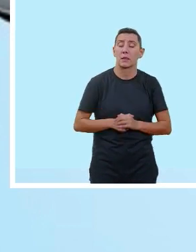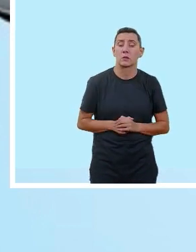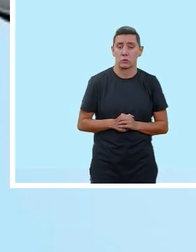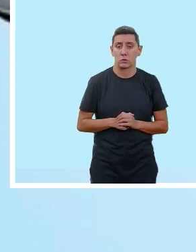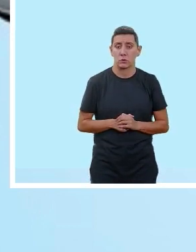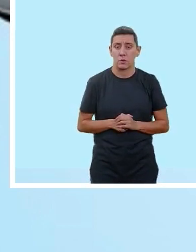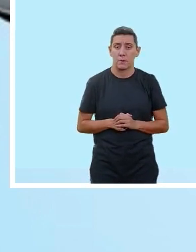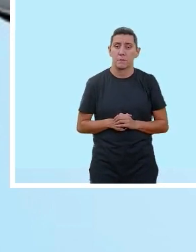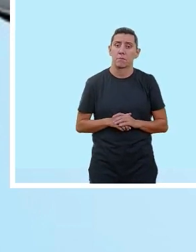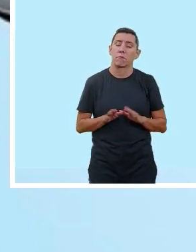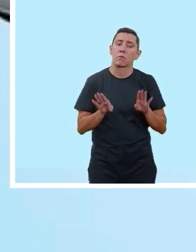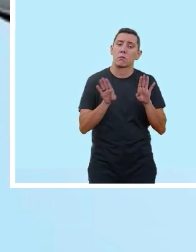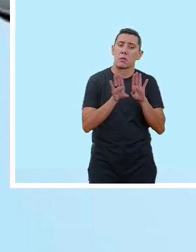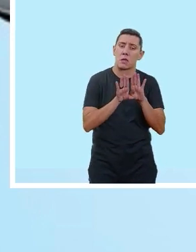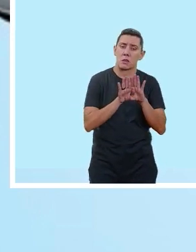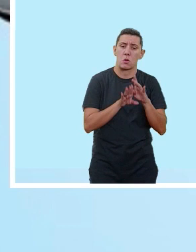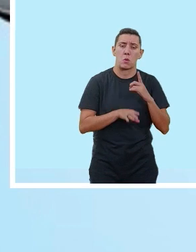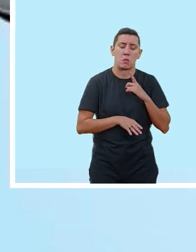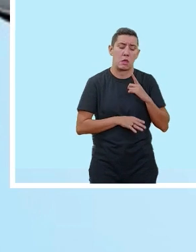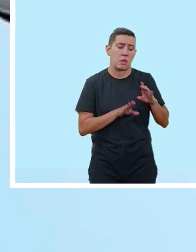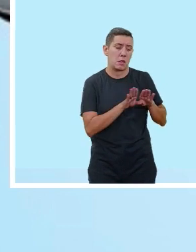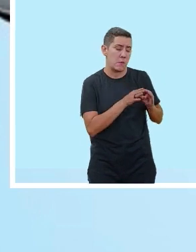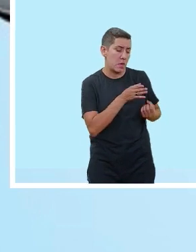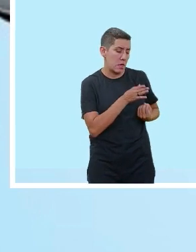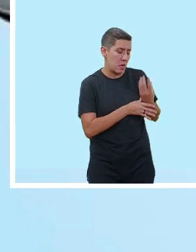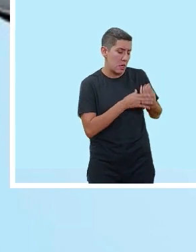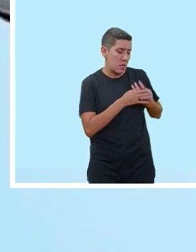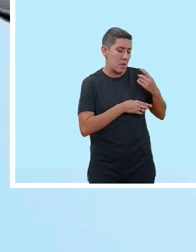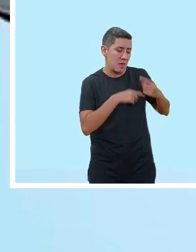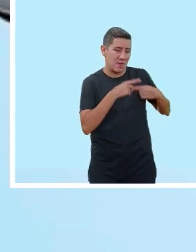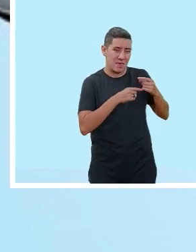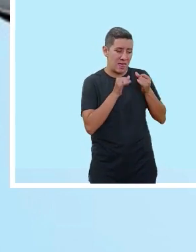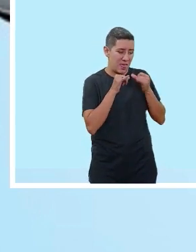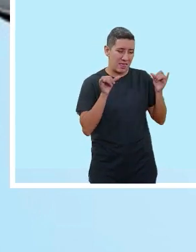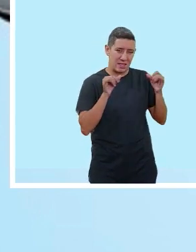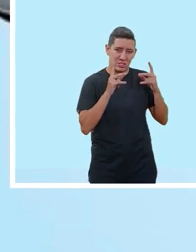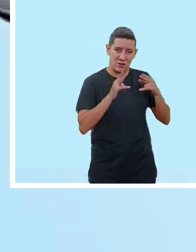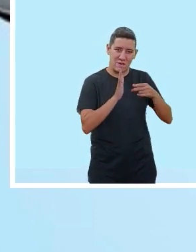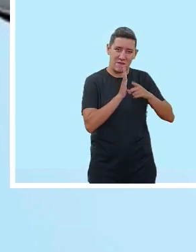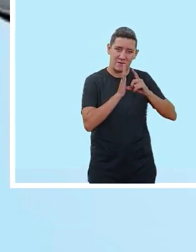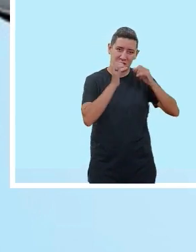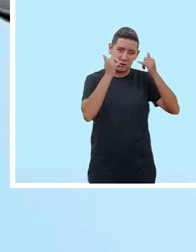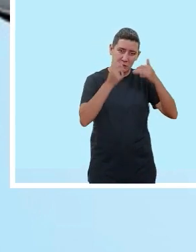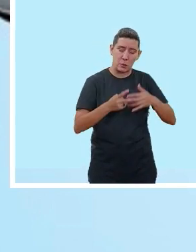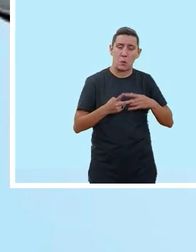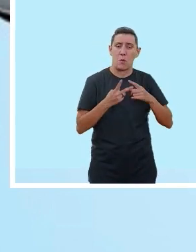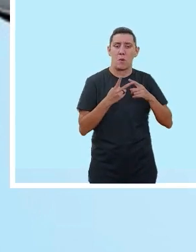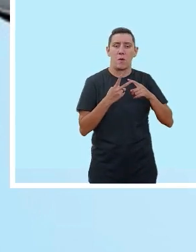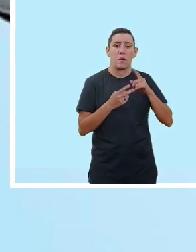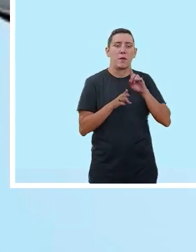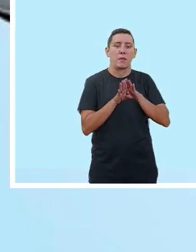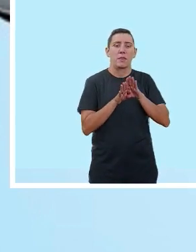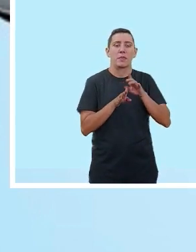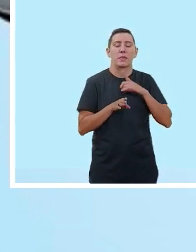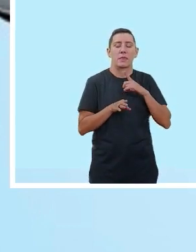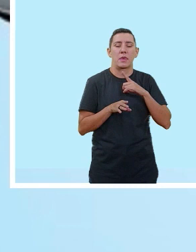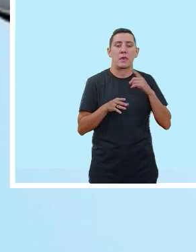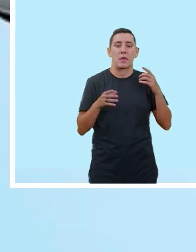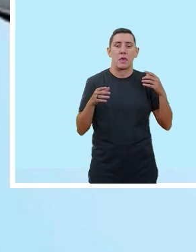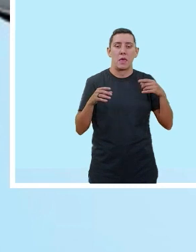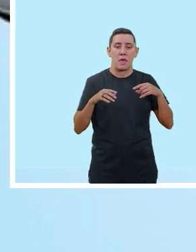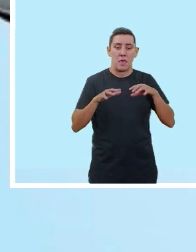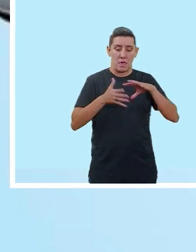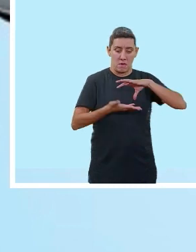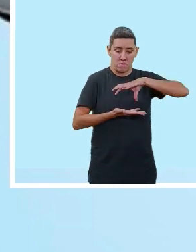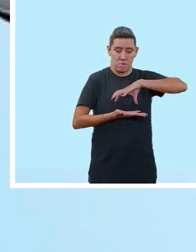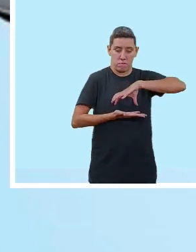na parte de geração de energia, refrigeração, como eu comentei com vocês, que é um tópico importante, né? Lembra que um data center ele gera muito calor, toda a energia